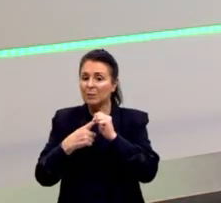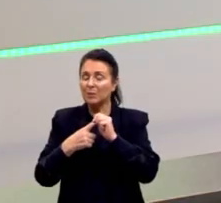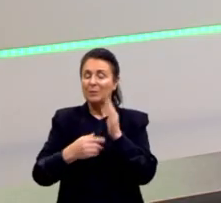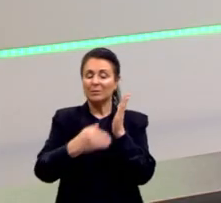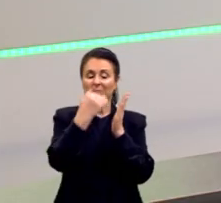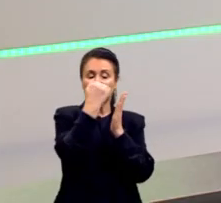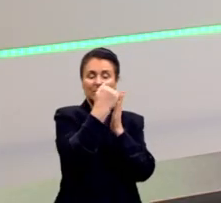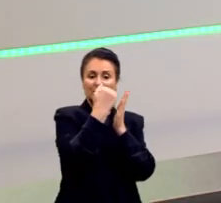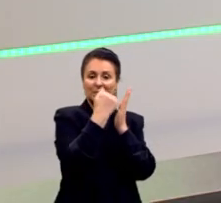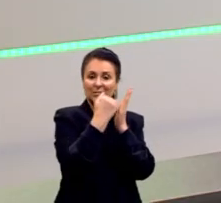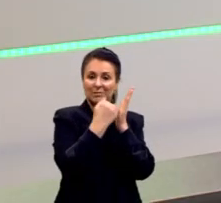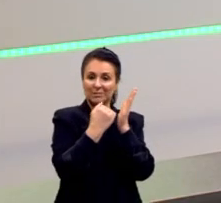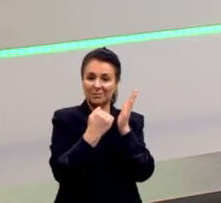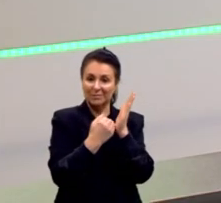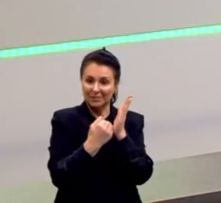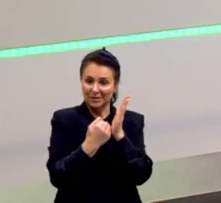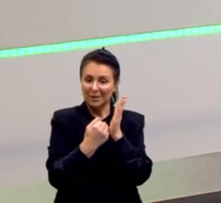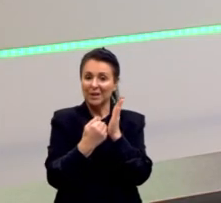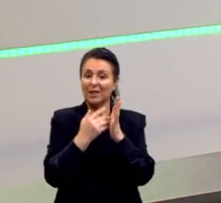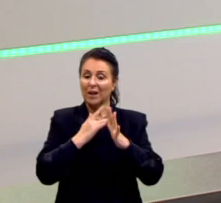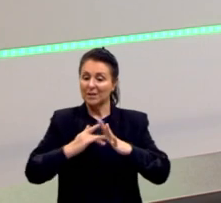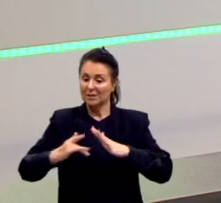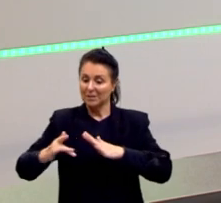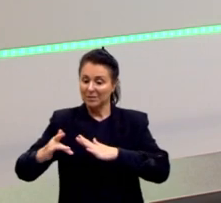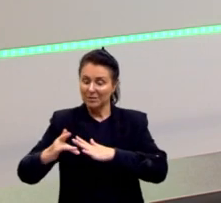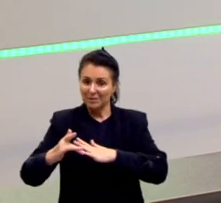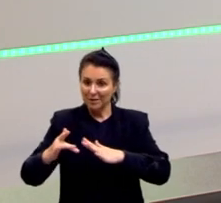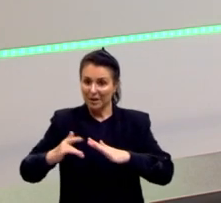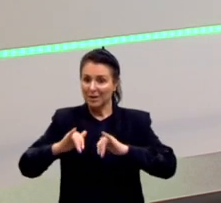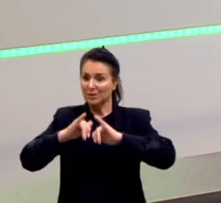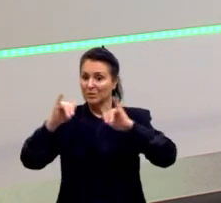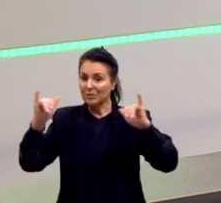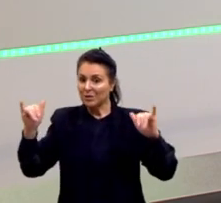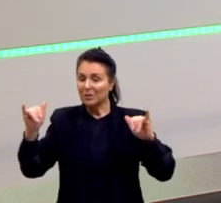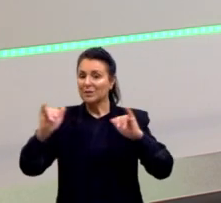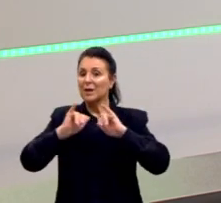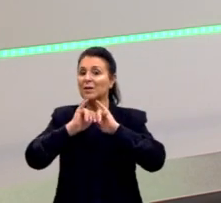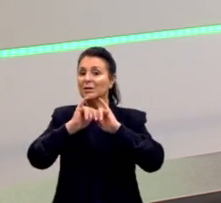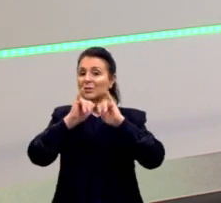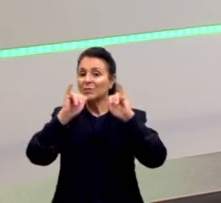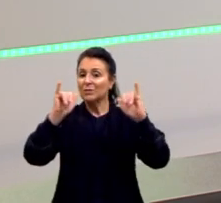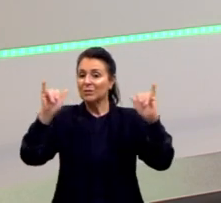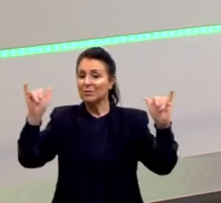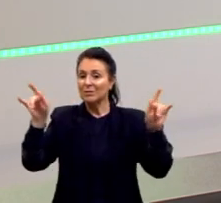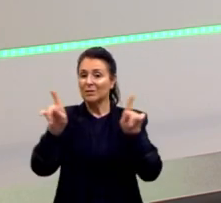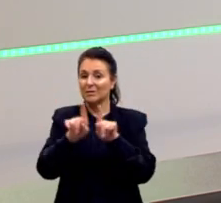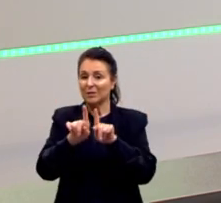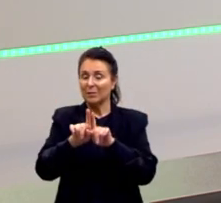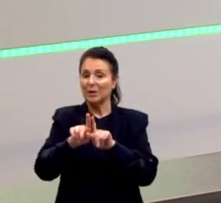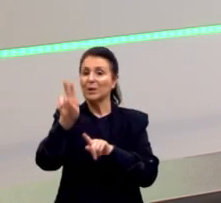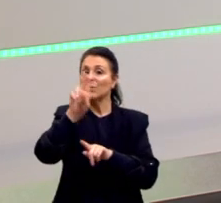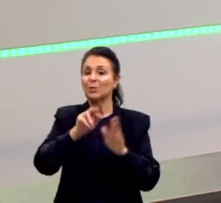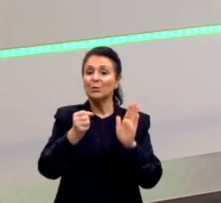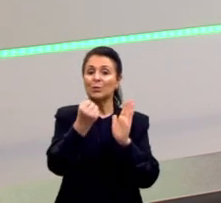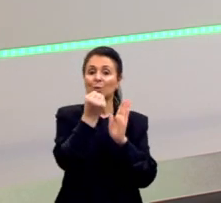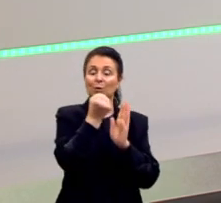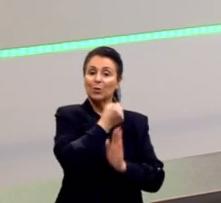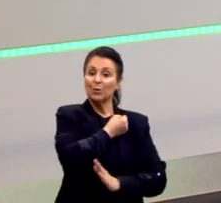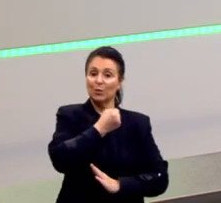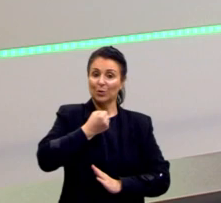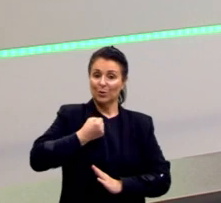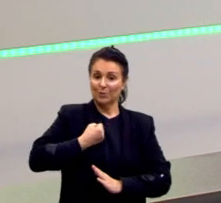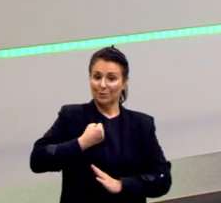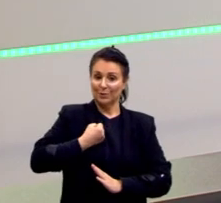norteiam essas redes de notícias e de informação tá eu vou enumerar esses argumentos